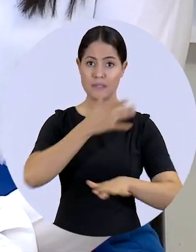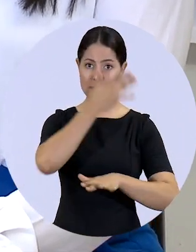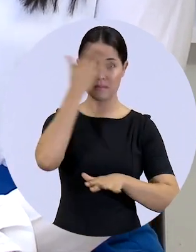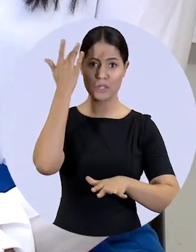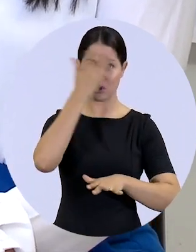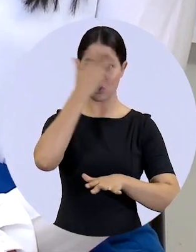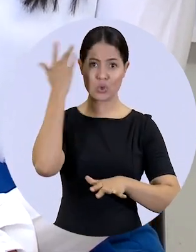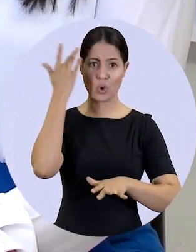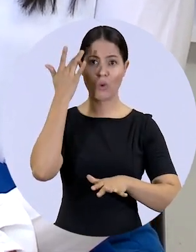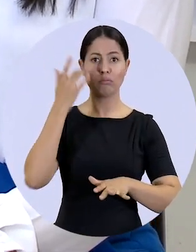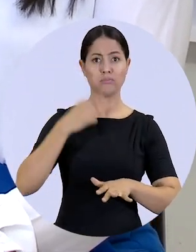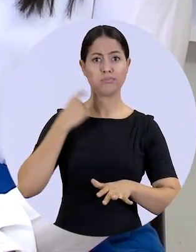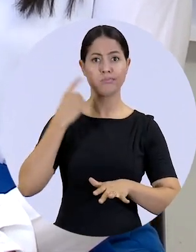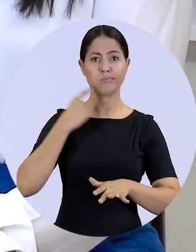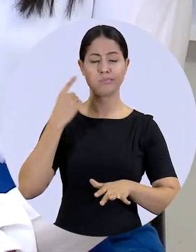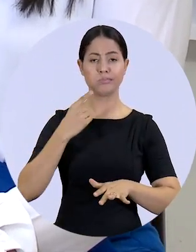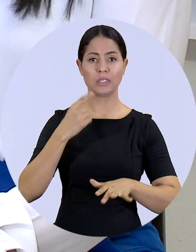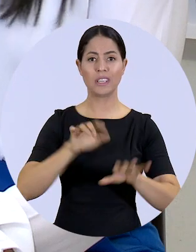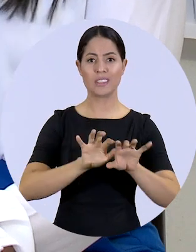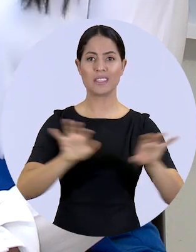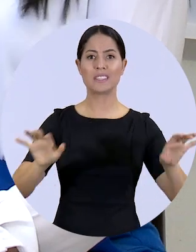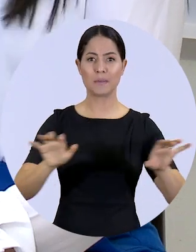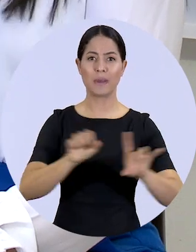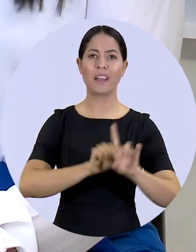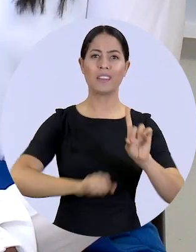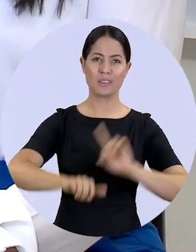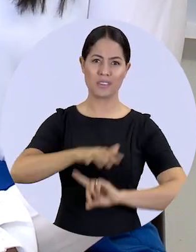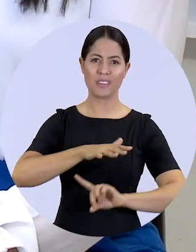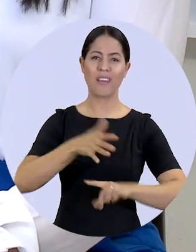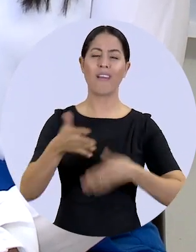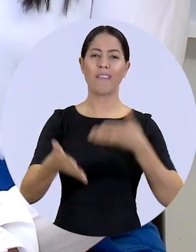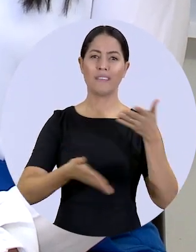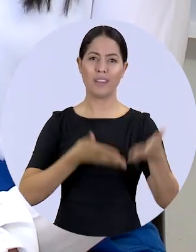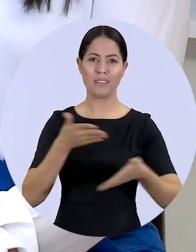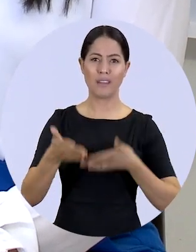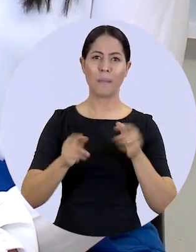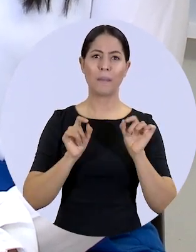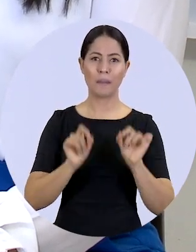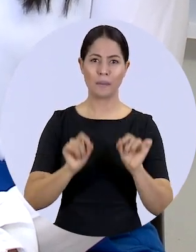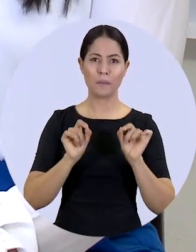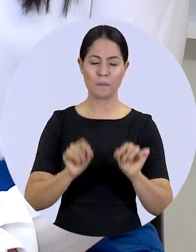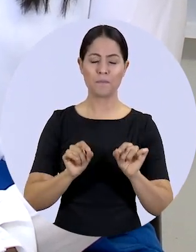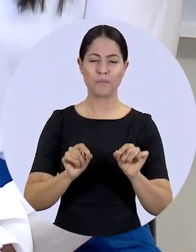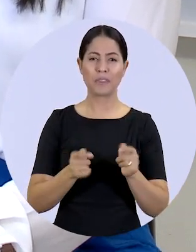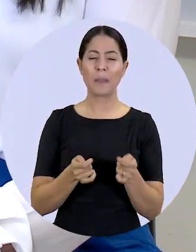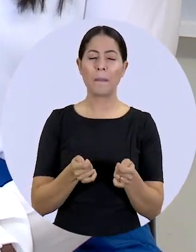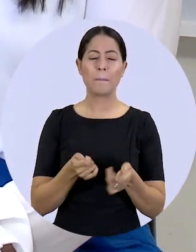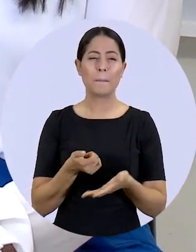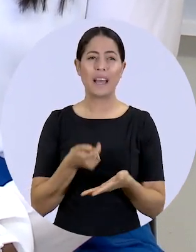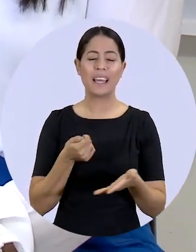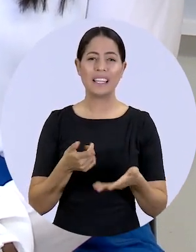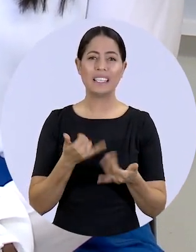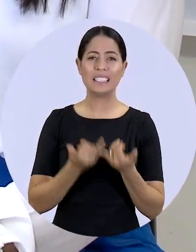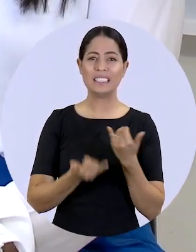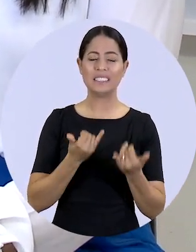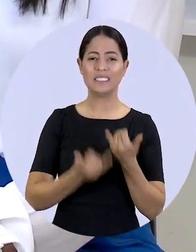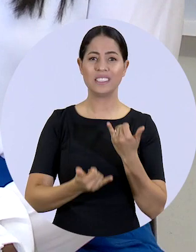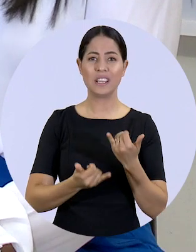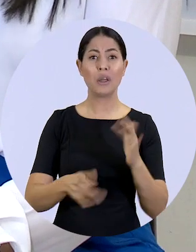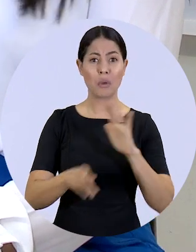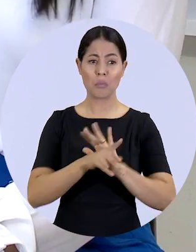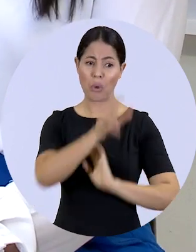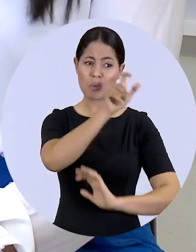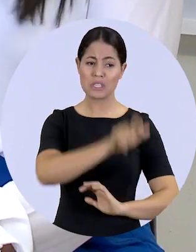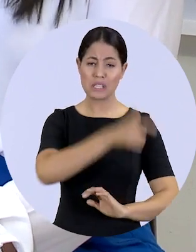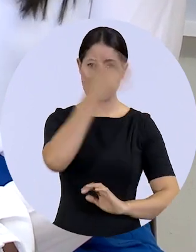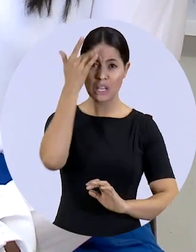para pessoas que são execradas da sociedade. Muitas vezes são tratadas quase como sendo o próprio cidadão